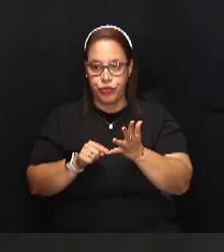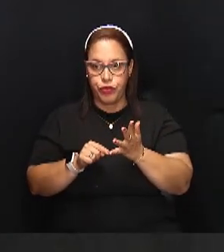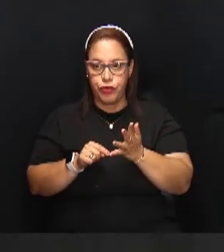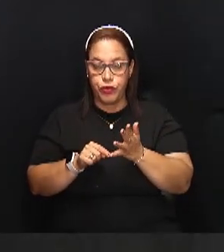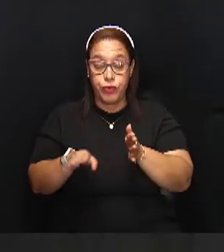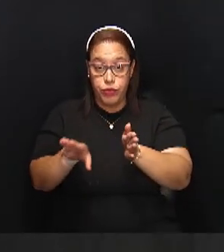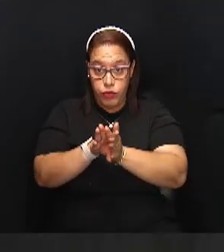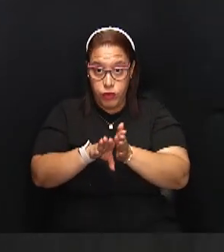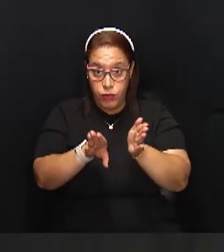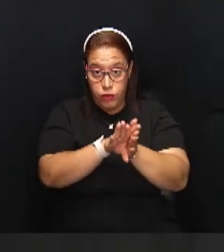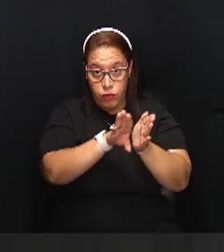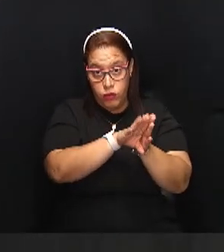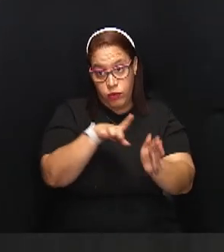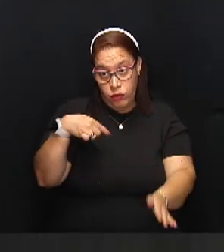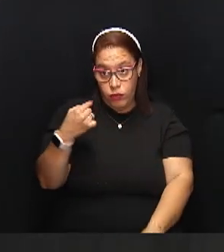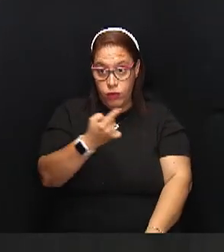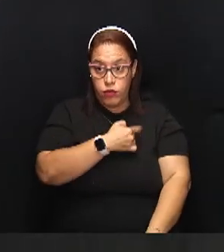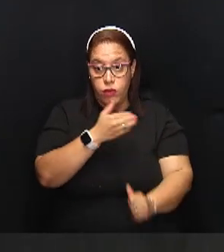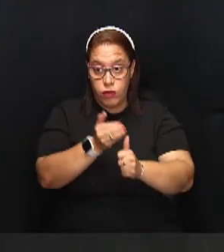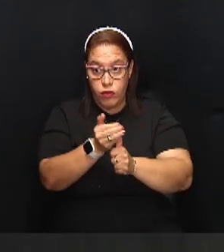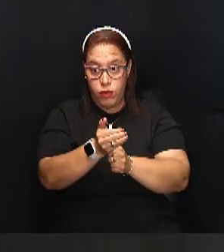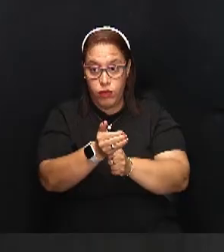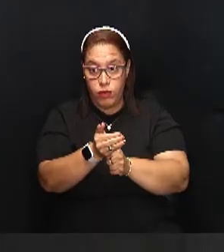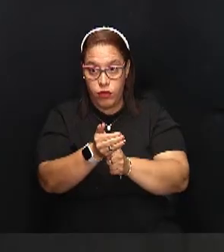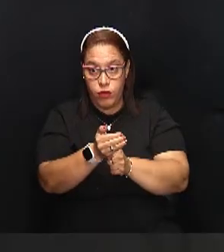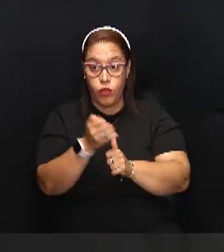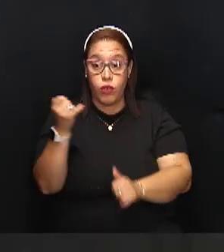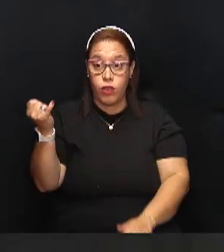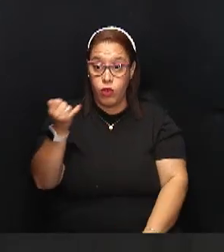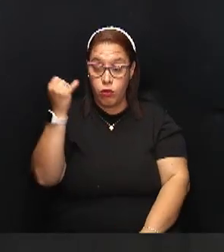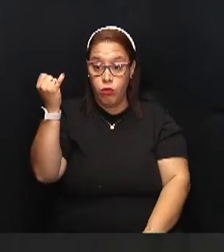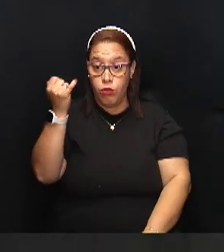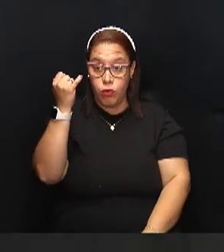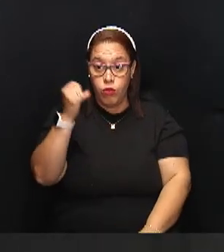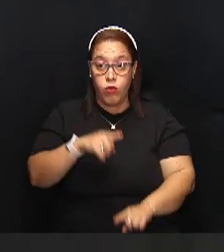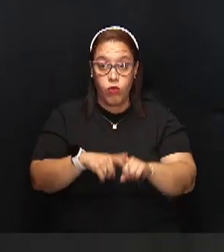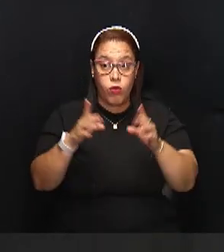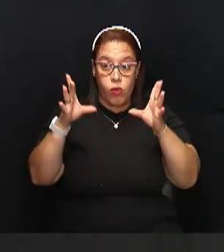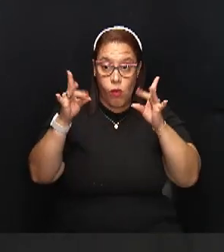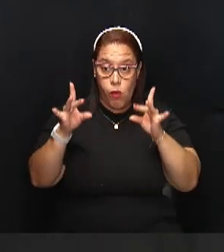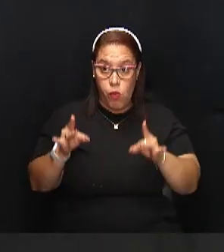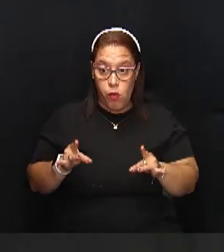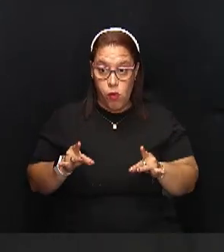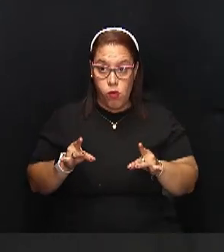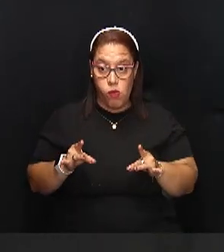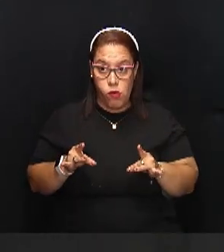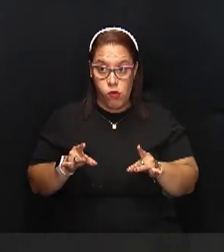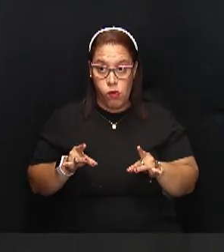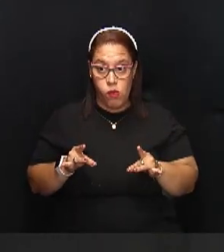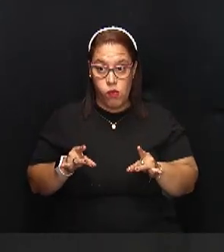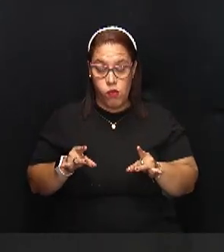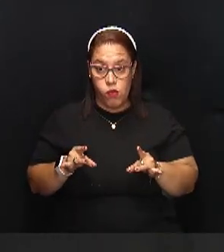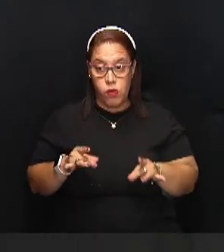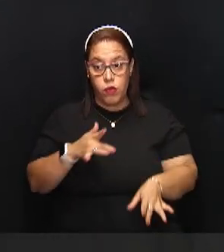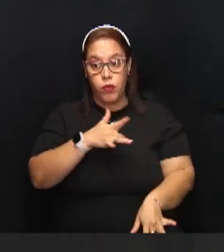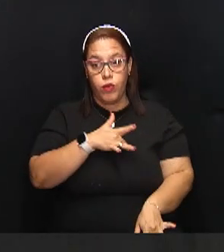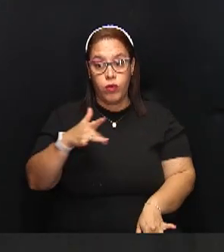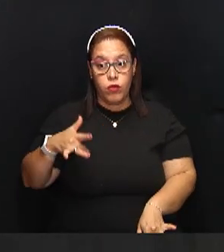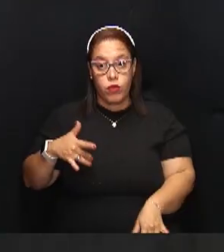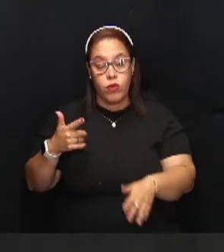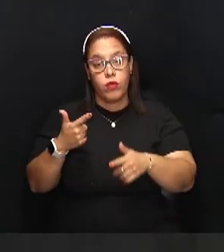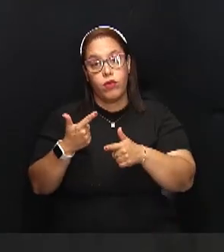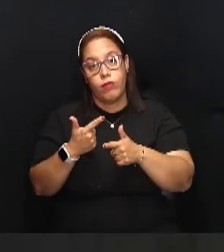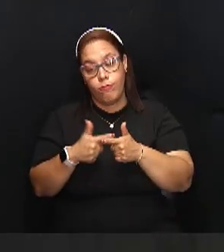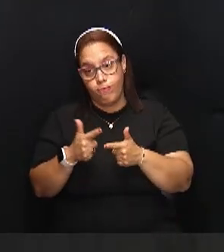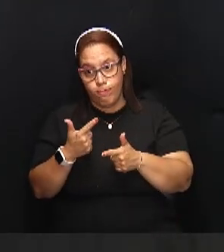chegam até o nosso gabinete, elas são extremamente importantes. Mas especificamente a área de saúde, eu acho que é uma consequência de